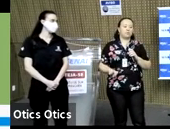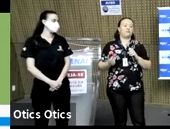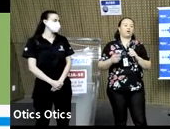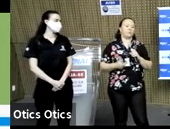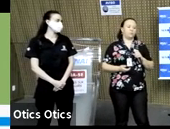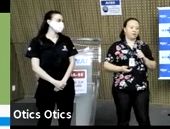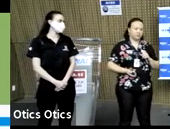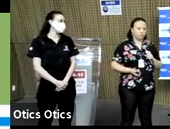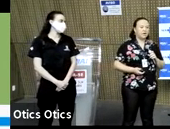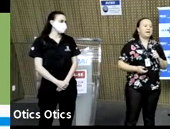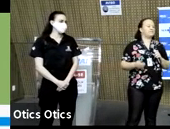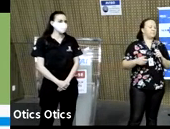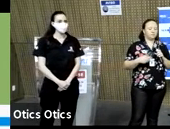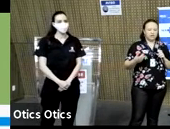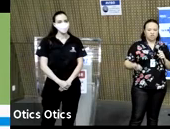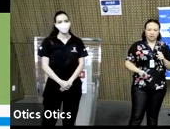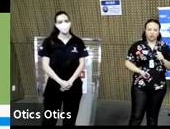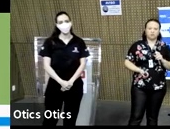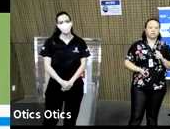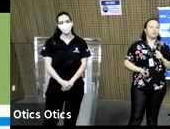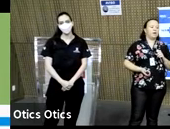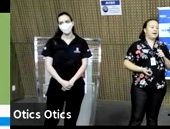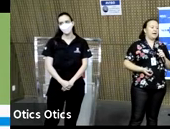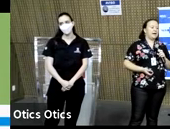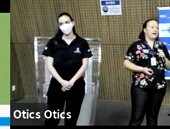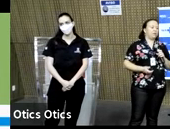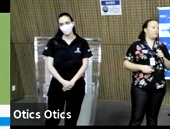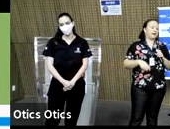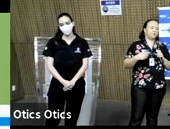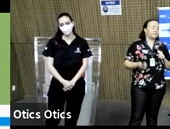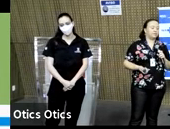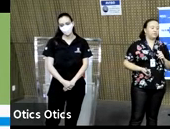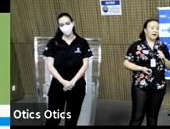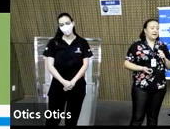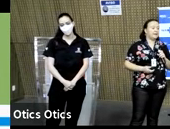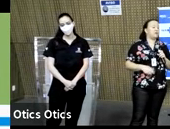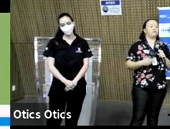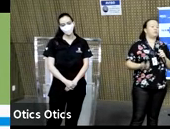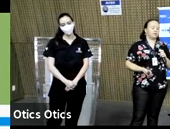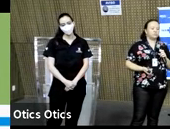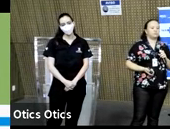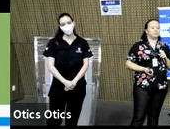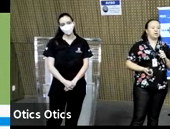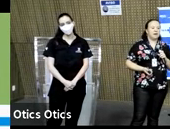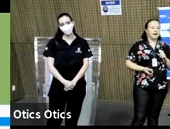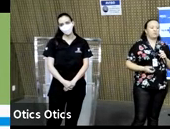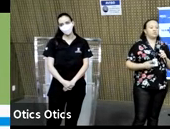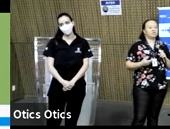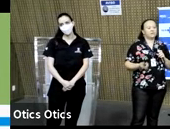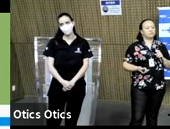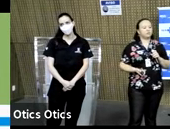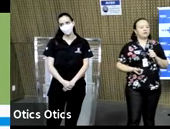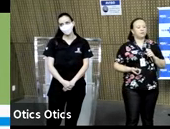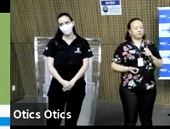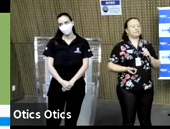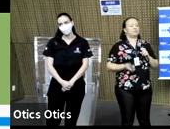eles não informam isso, eles simplesmente anotam o que a regulação fala e não vão na consulta. Aí, quando a gente